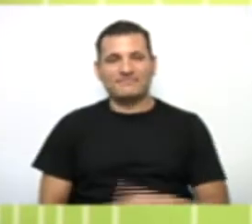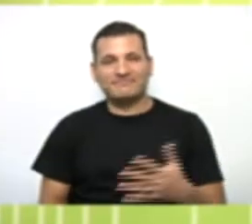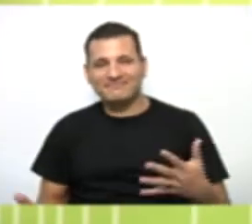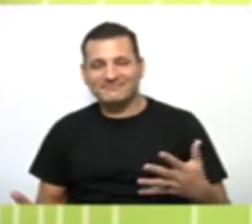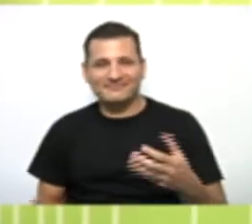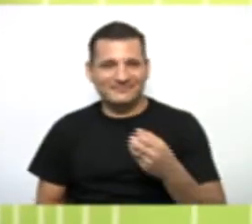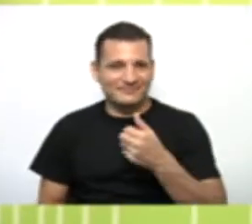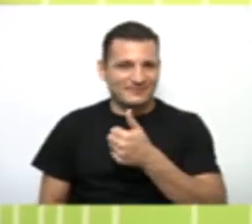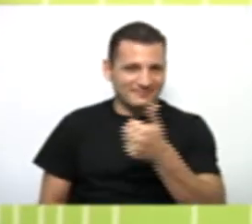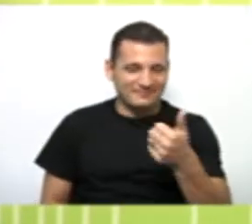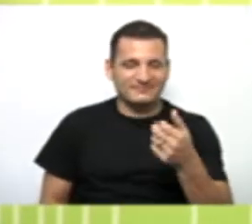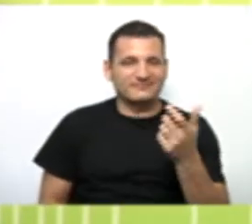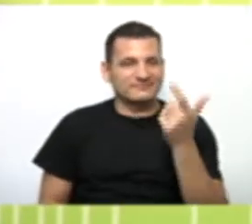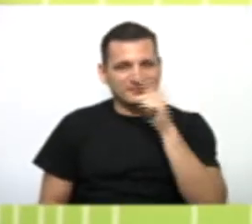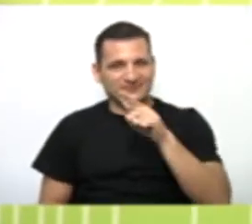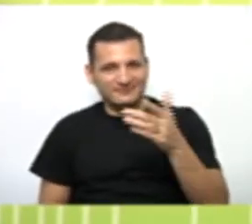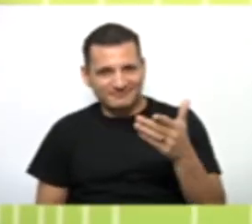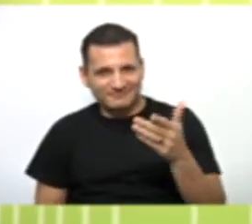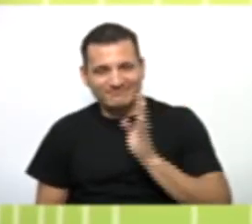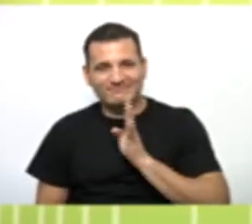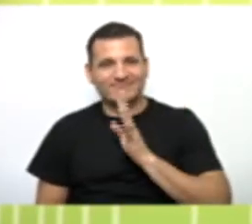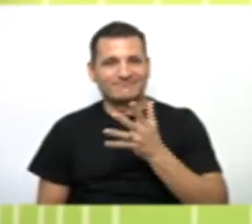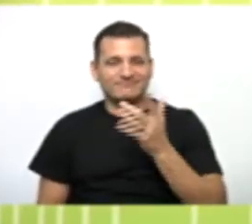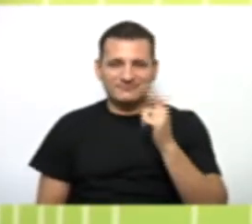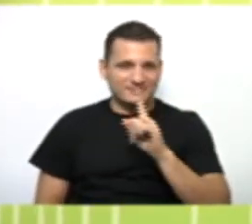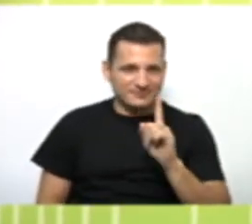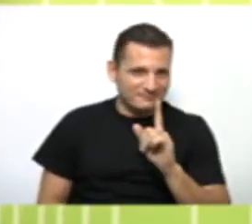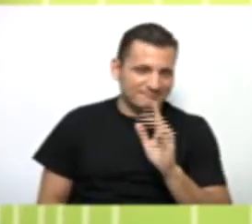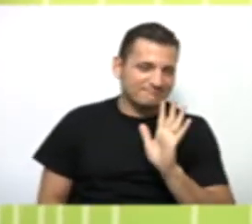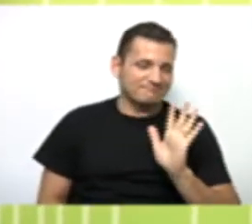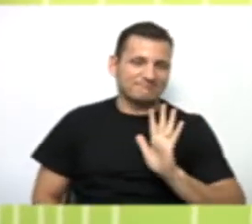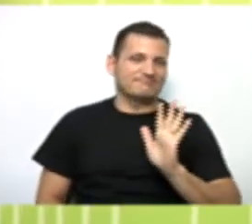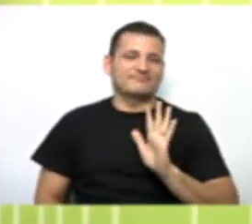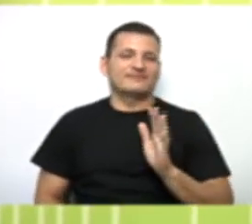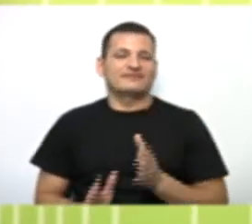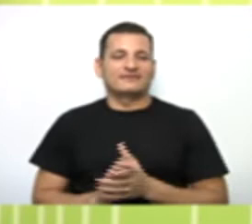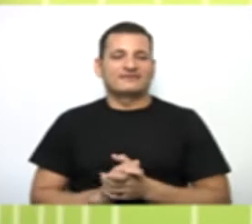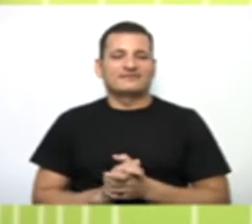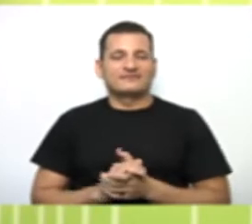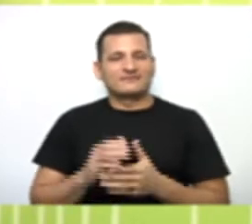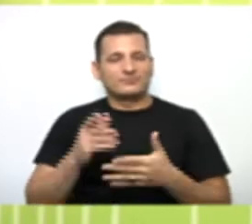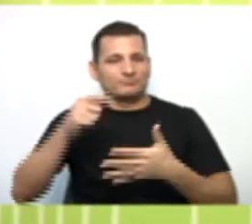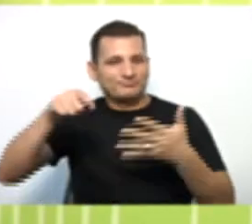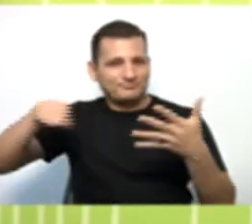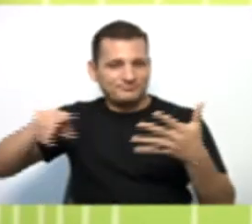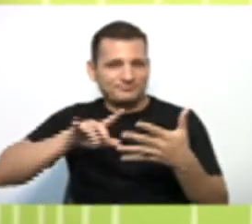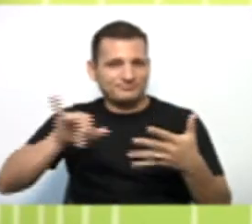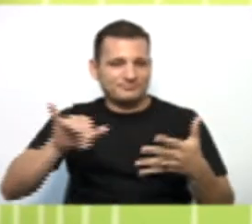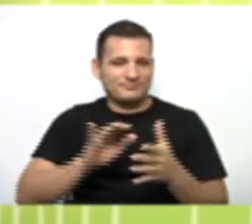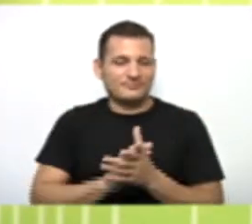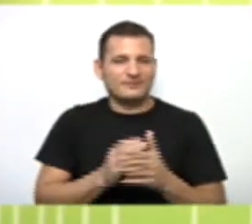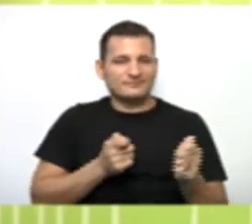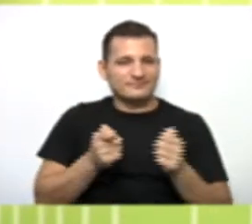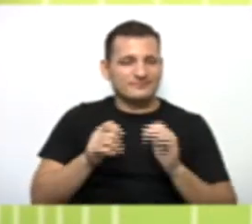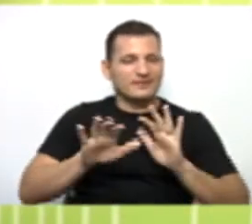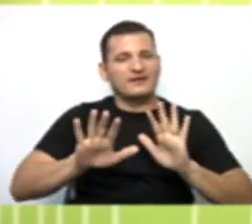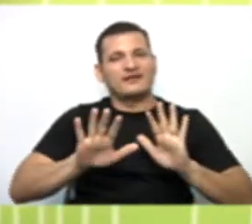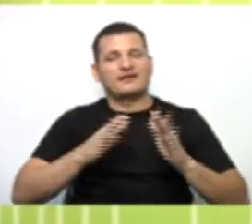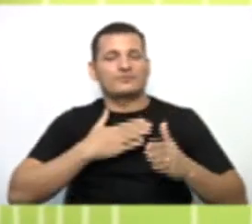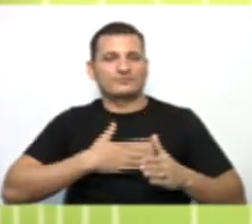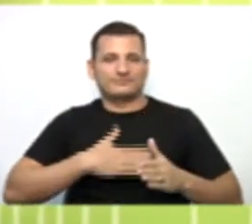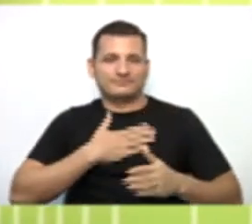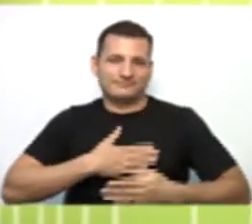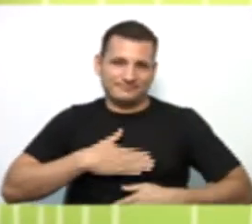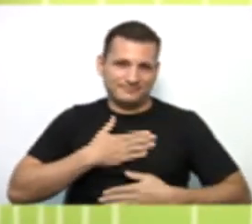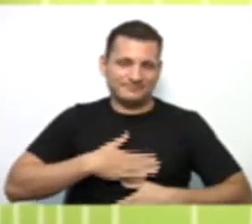aí, tudo bem com você? Conseguiu? Legal, não? Não conseguiu? Já já nós vamos corrigir. Controla um pouco essa tua ansiedade, tá